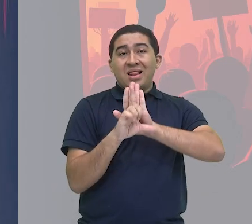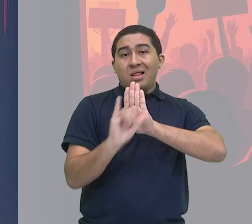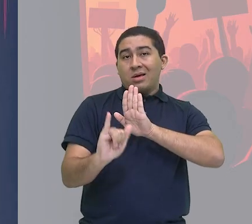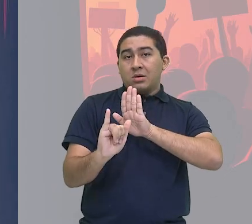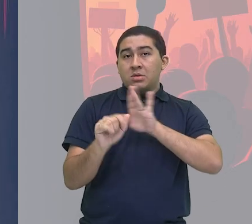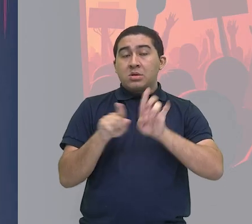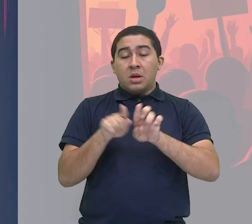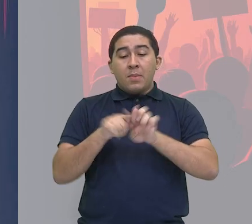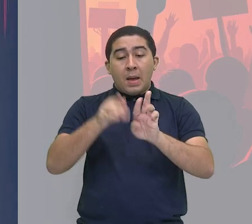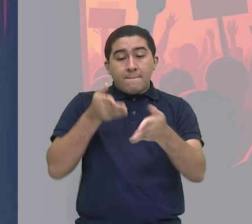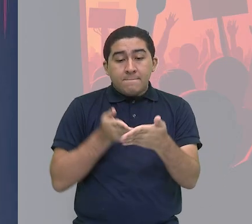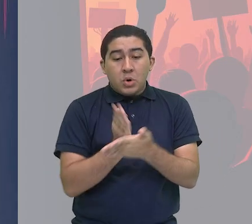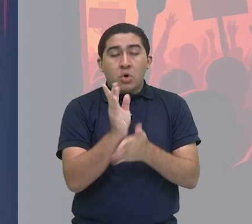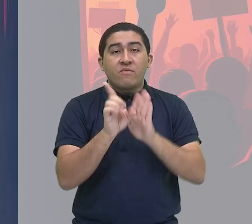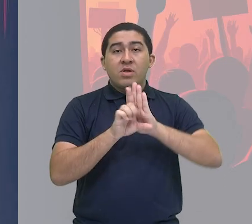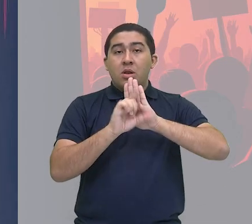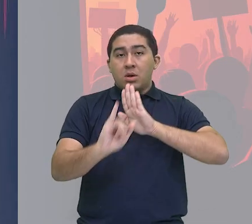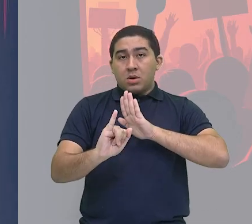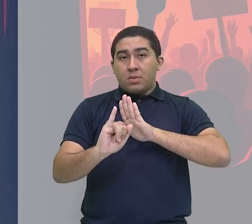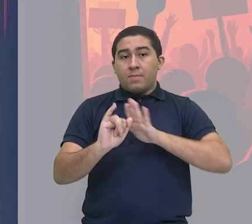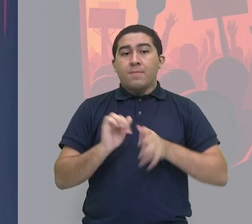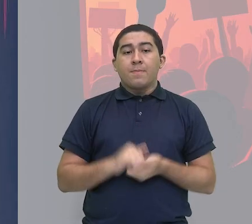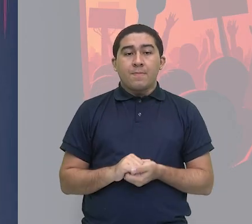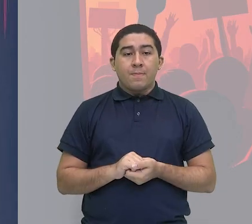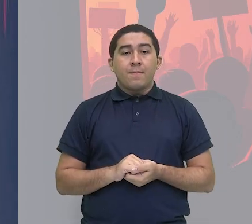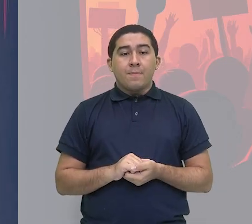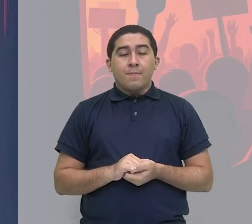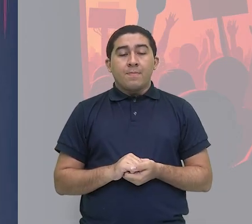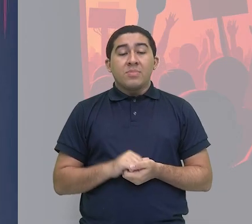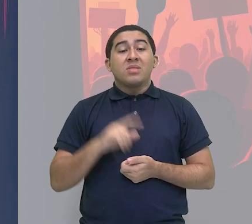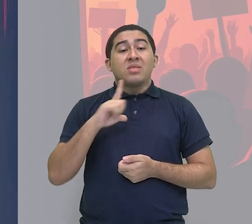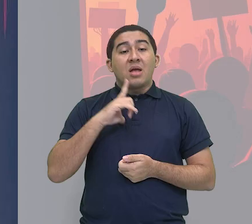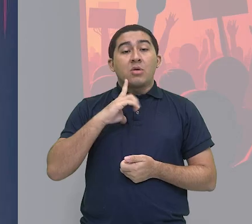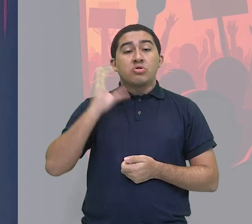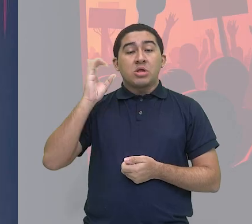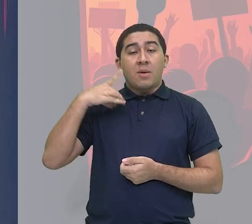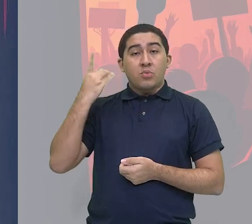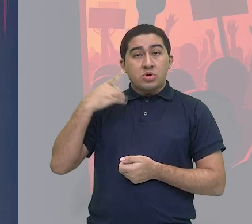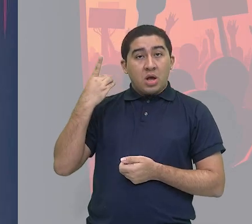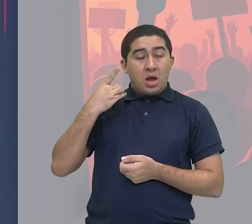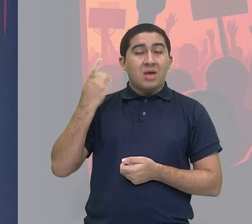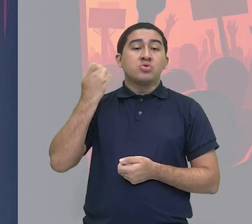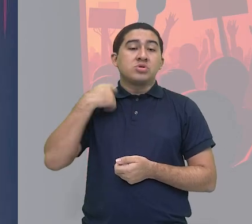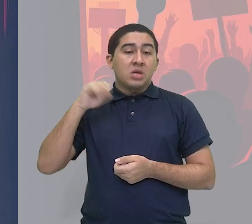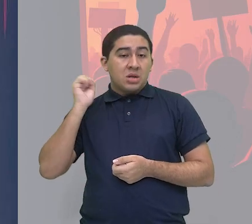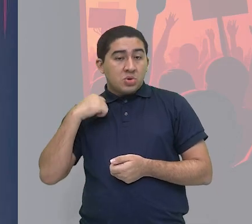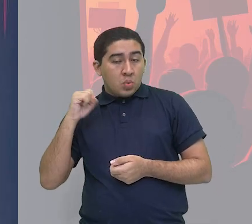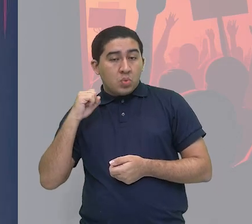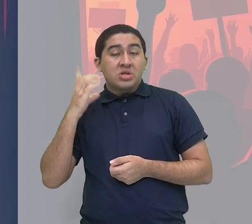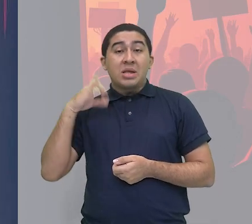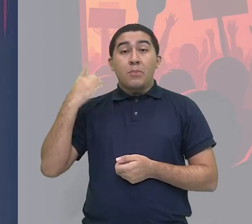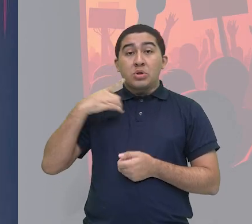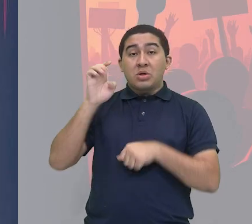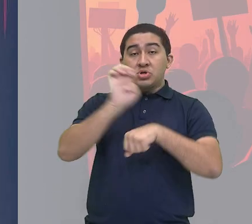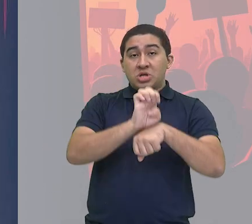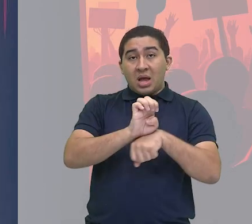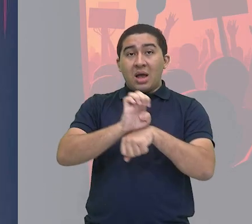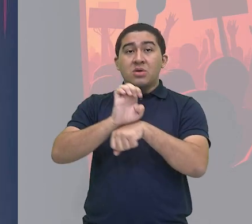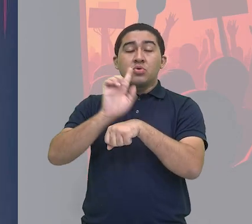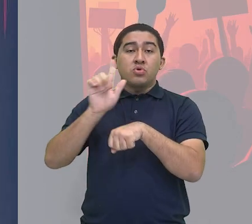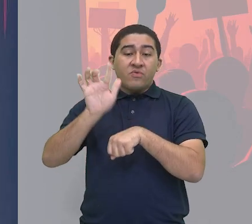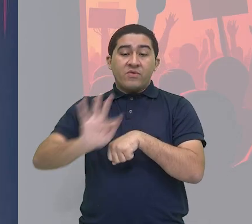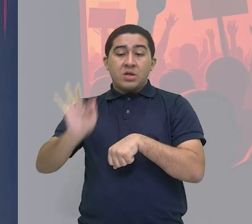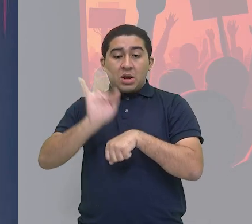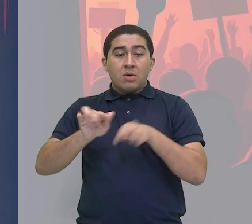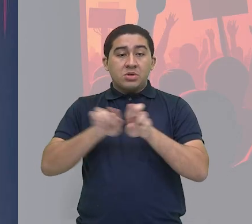que aprova as leis. Então, aí nós temos os nossos deputados estaduais e federais, nós temos os